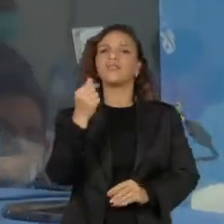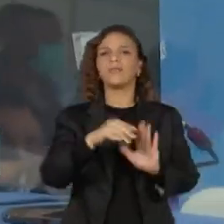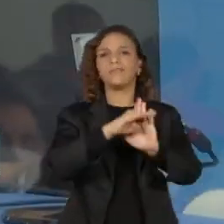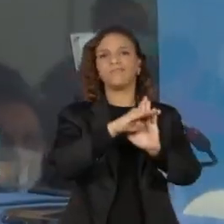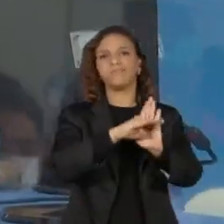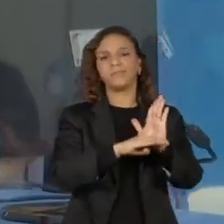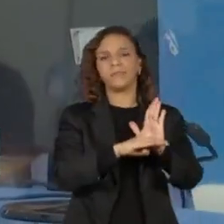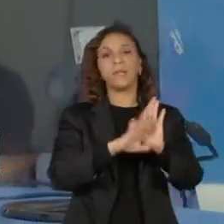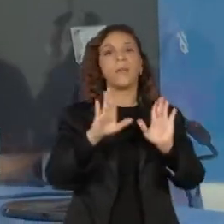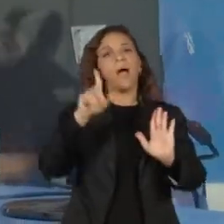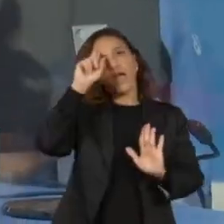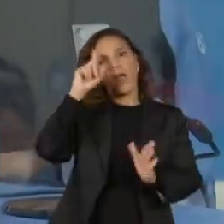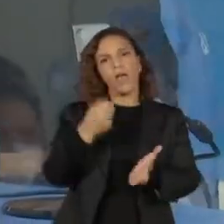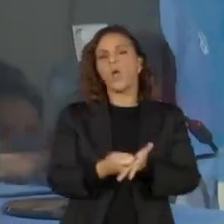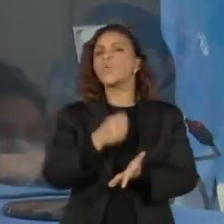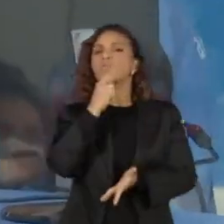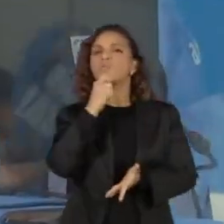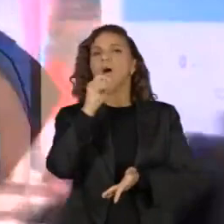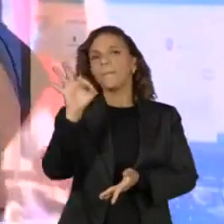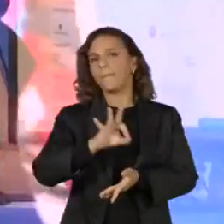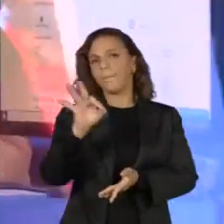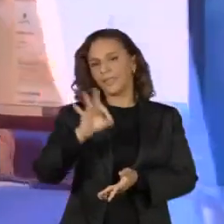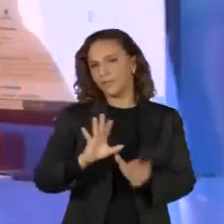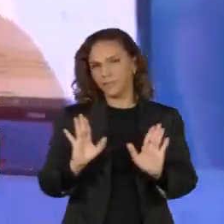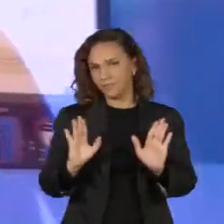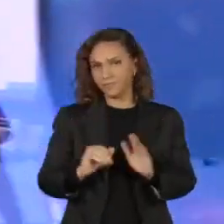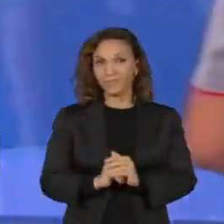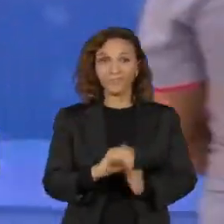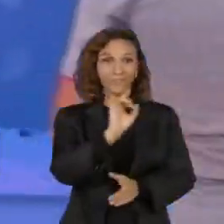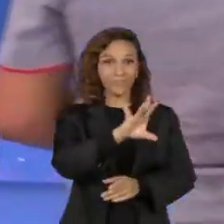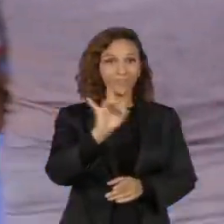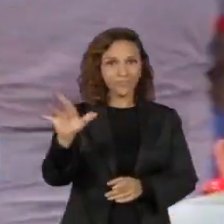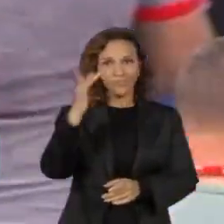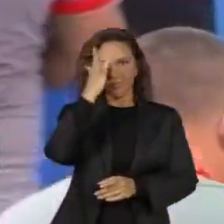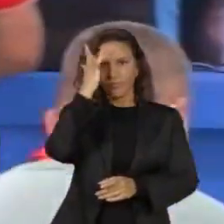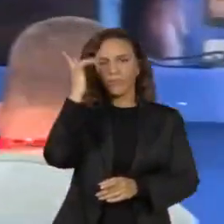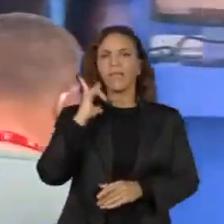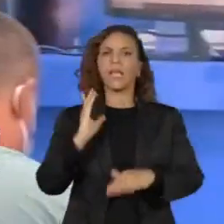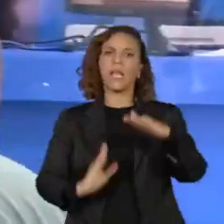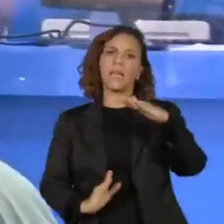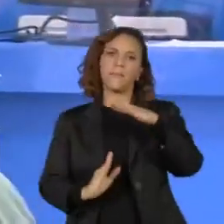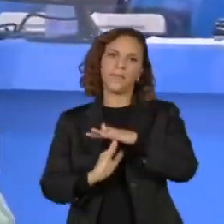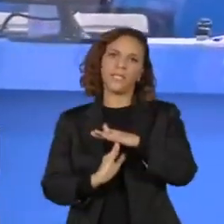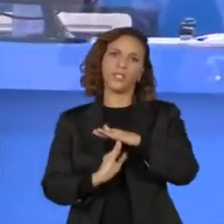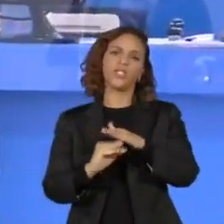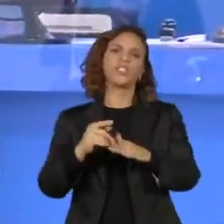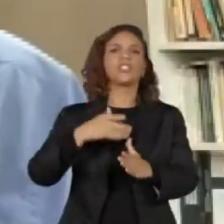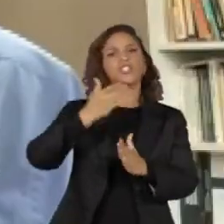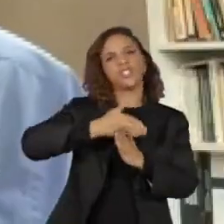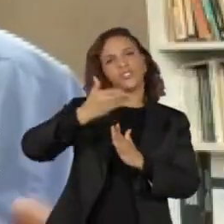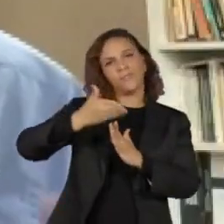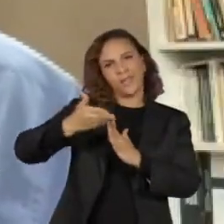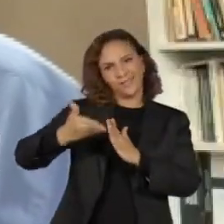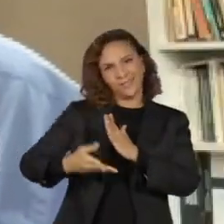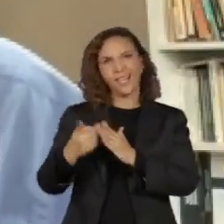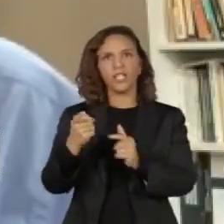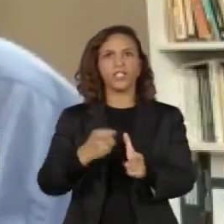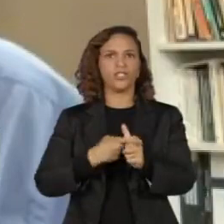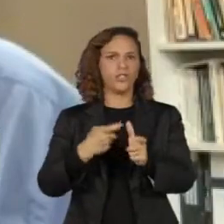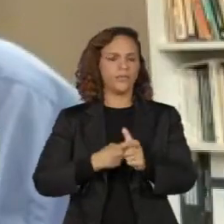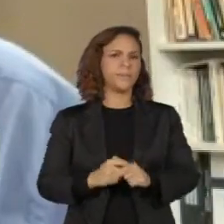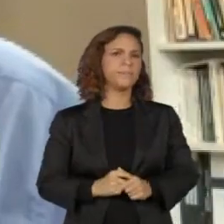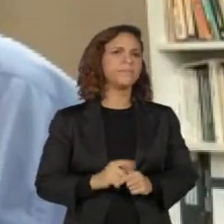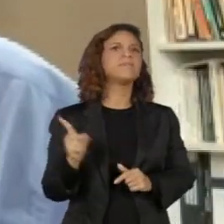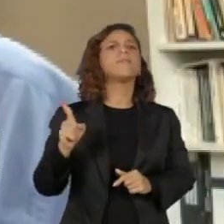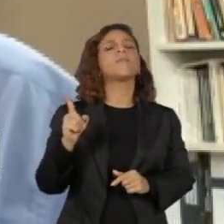mas ainda não foi decidido um percentual mínimo. Cada consumidor vai ter um limite de dívidas a serem negociadas. Qual é a ideia